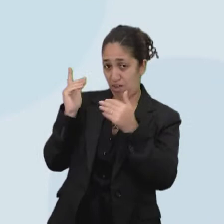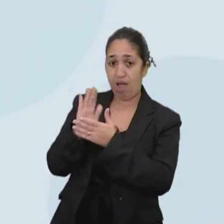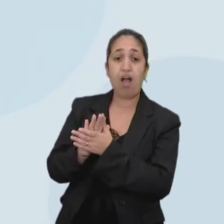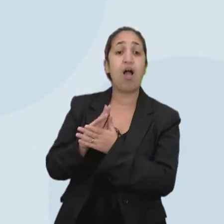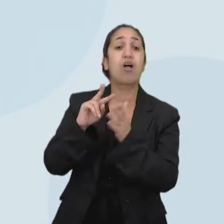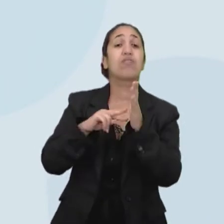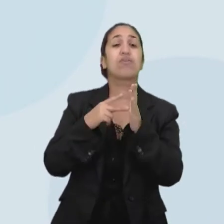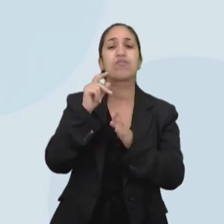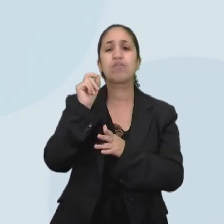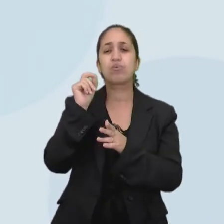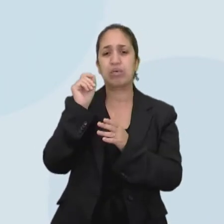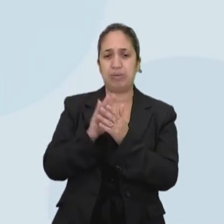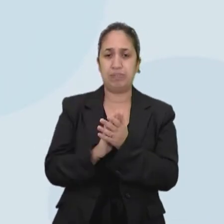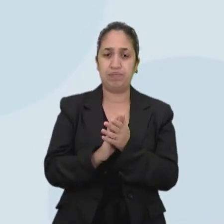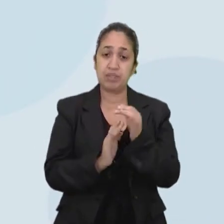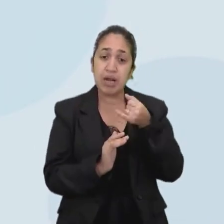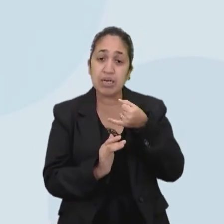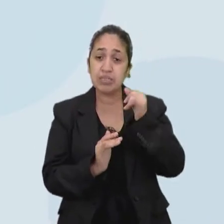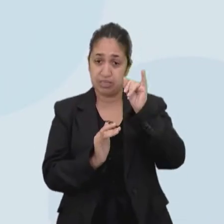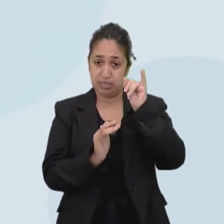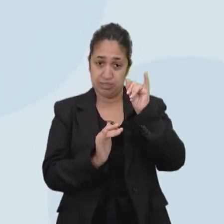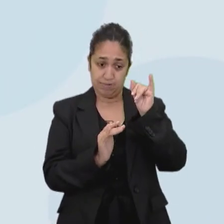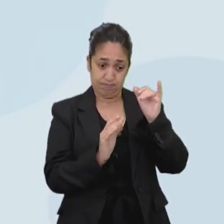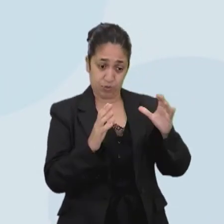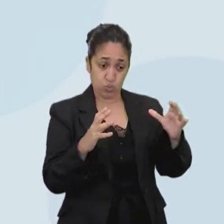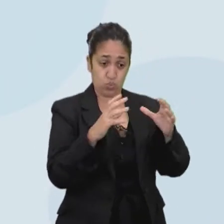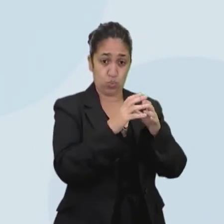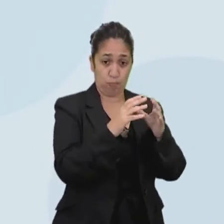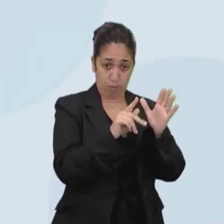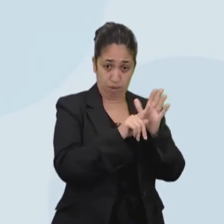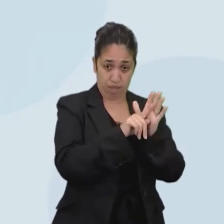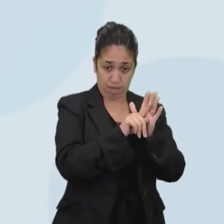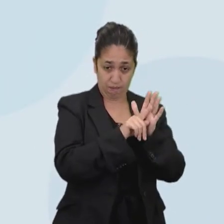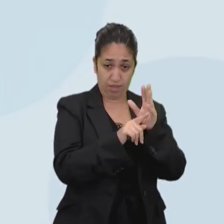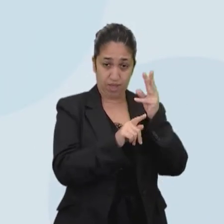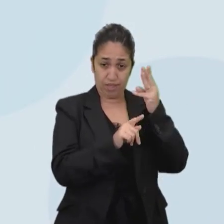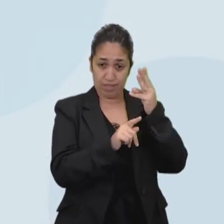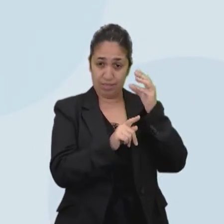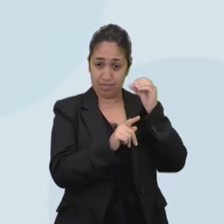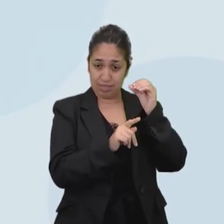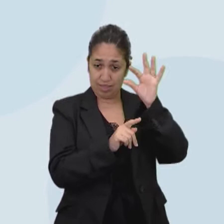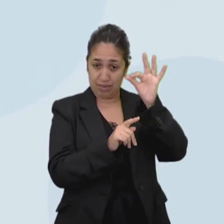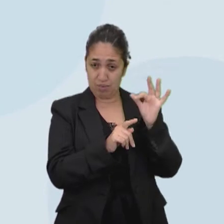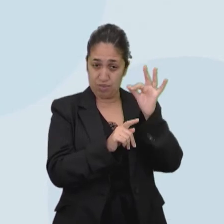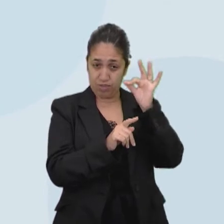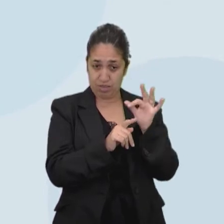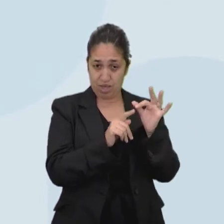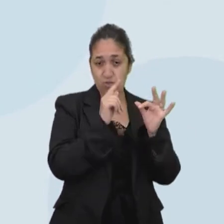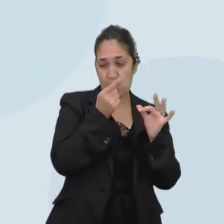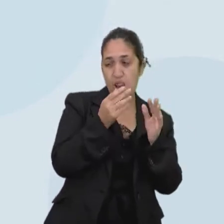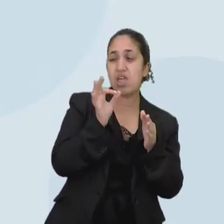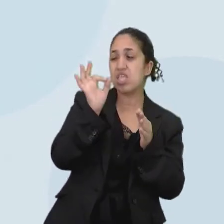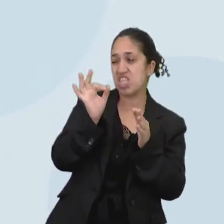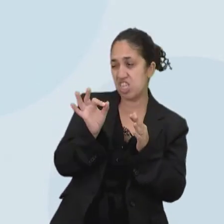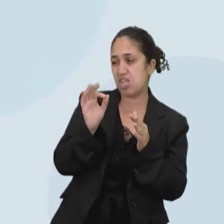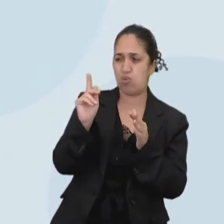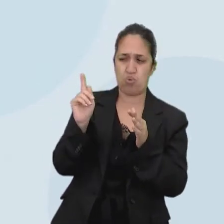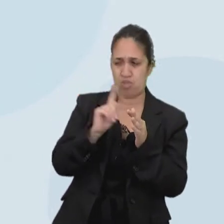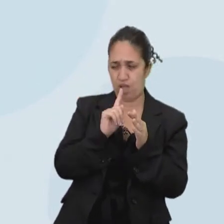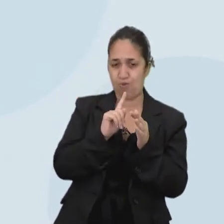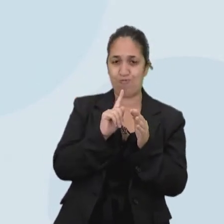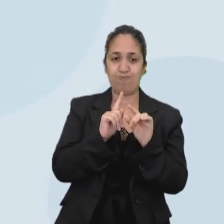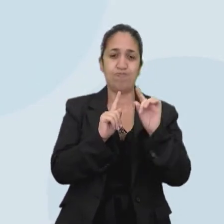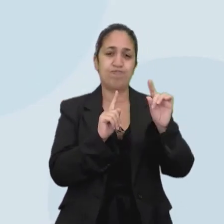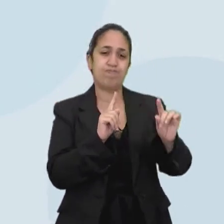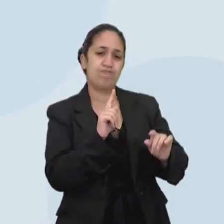significa que se 30% dos entrevistados fizerem alguma afirmação ou negação, devemos considerar